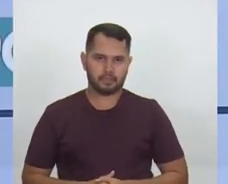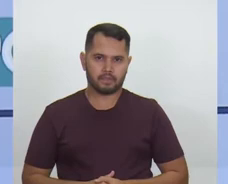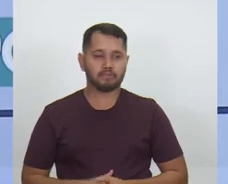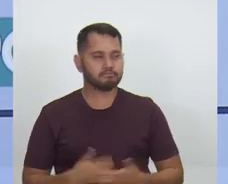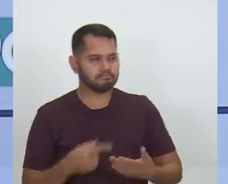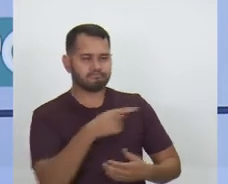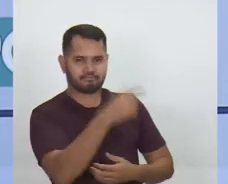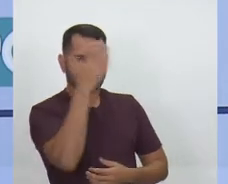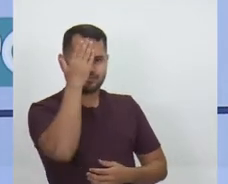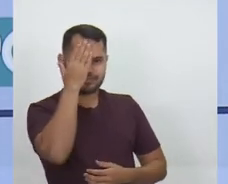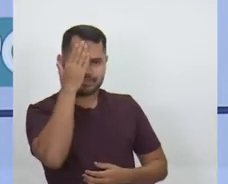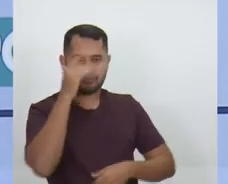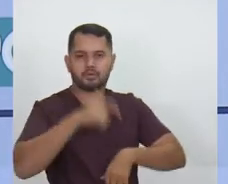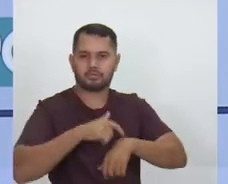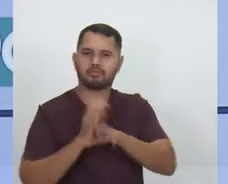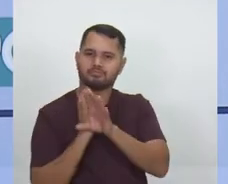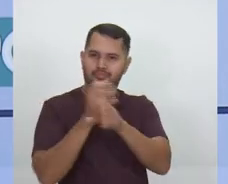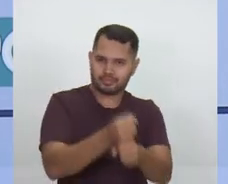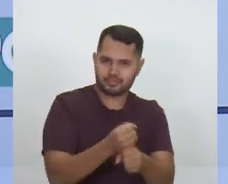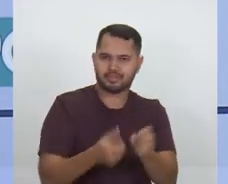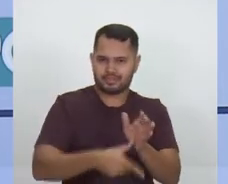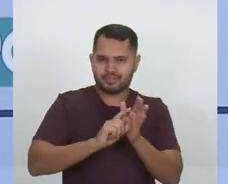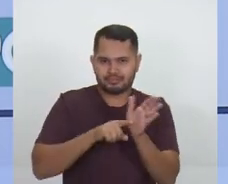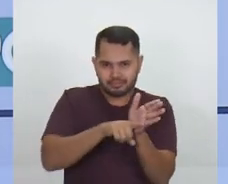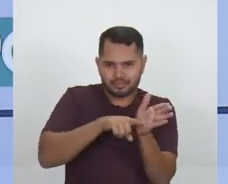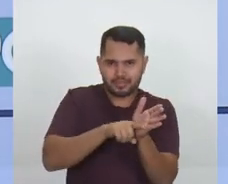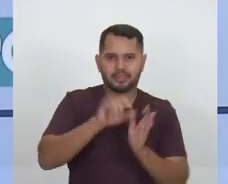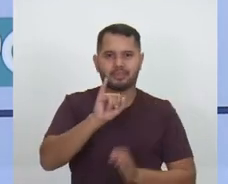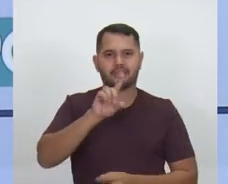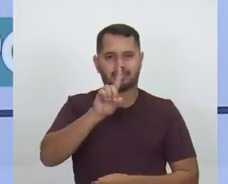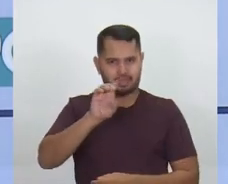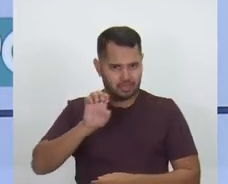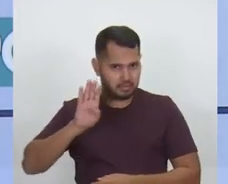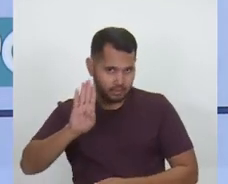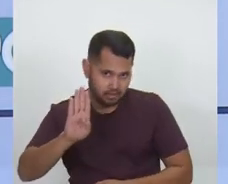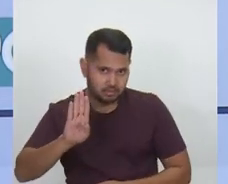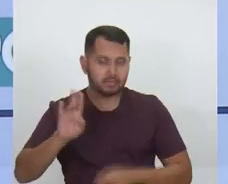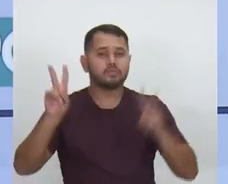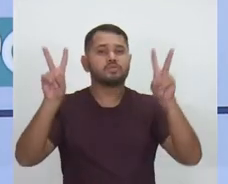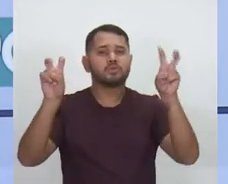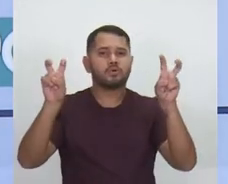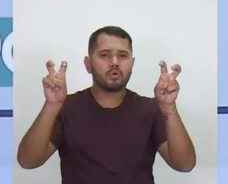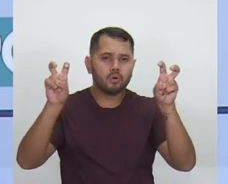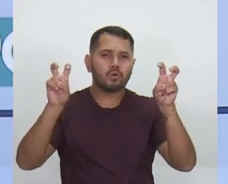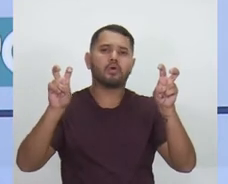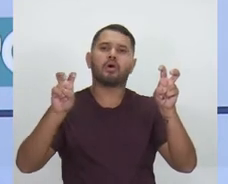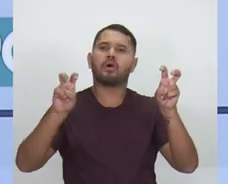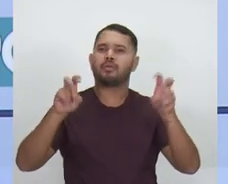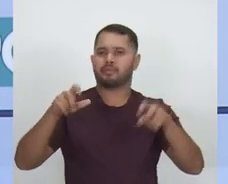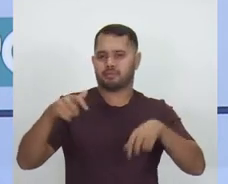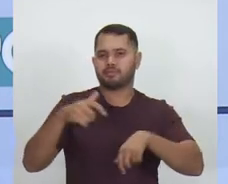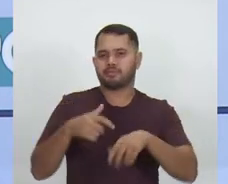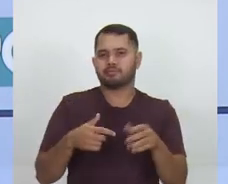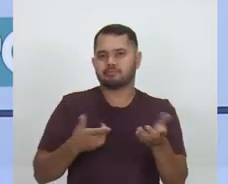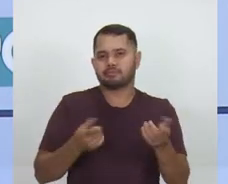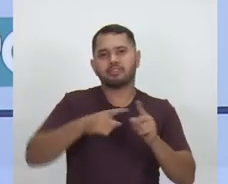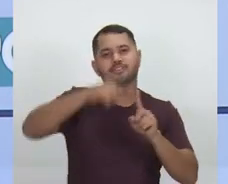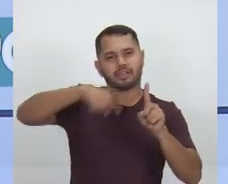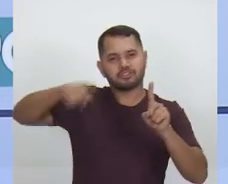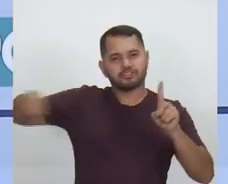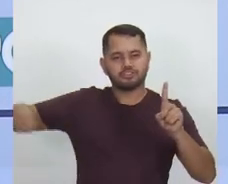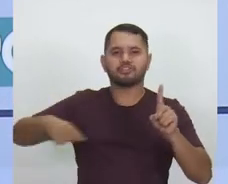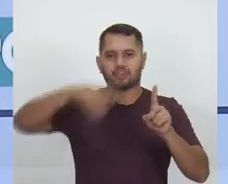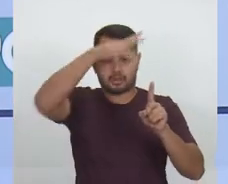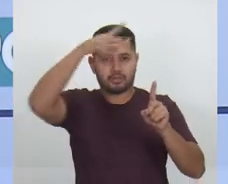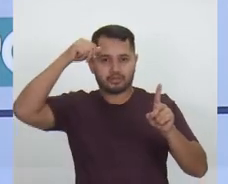levando em consideração os números que foram divulgados recentemente pelo ideb sobre o mau desempenho é do estado do amazonas